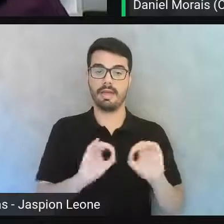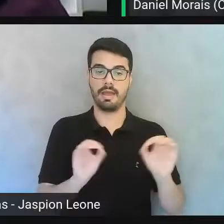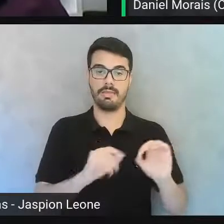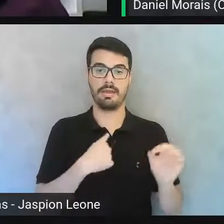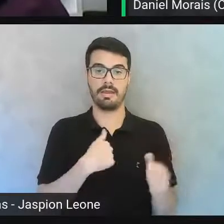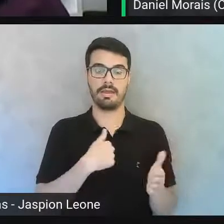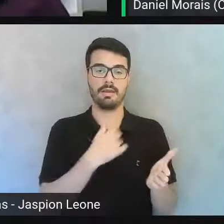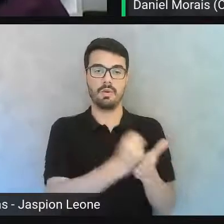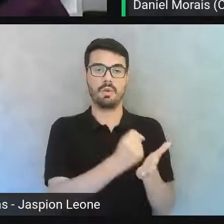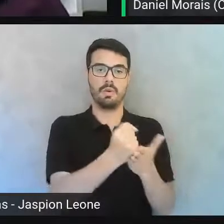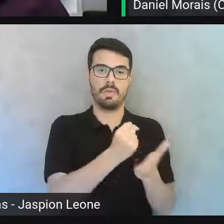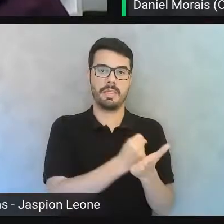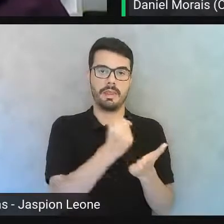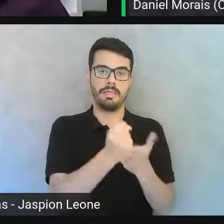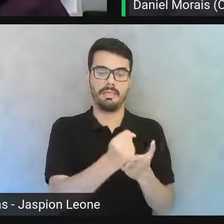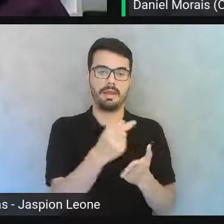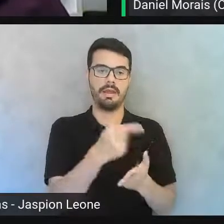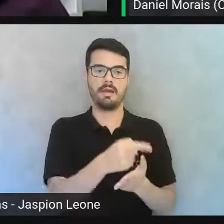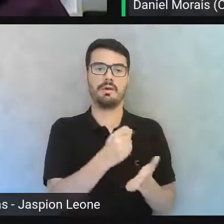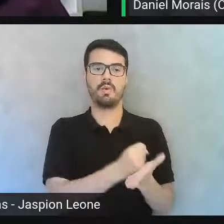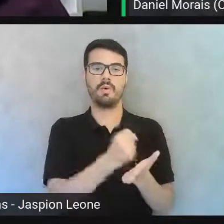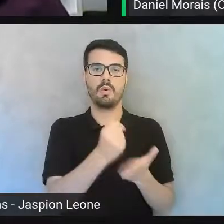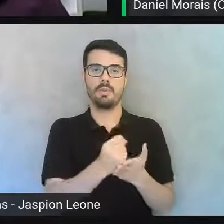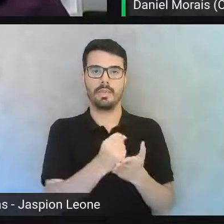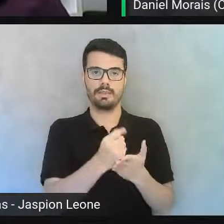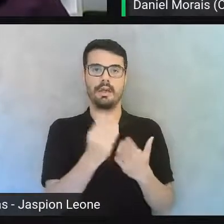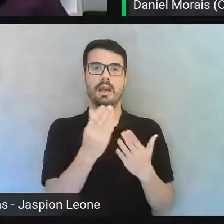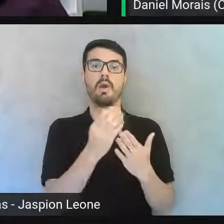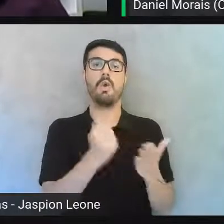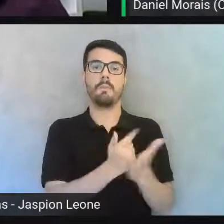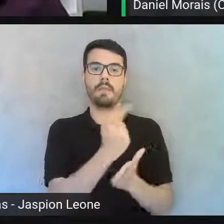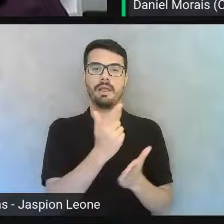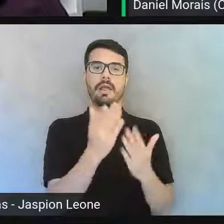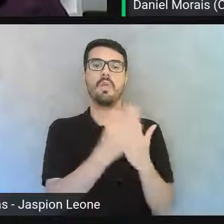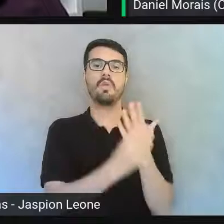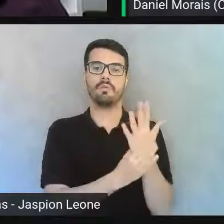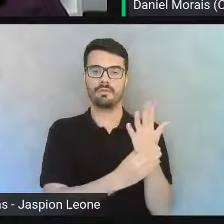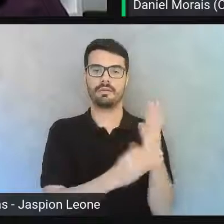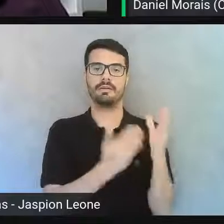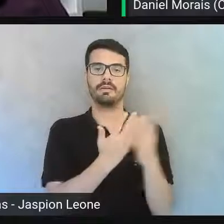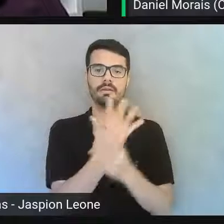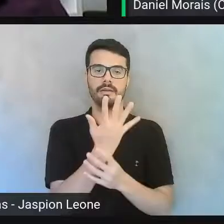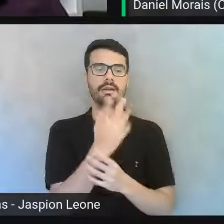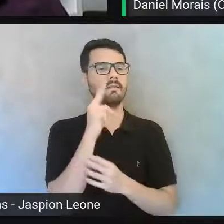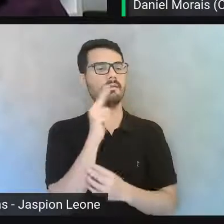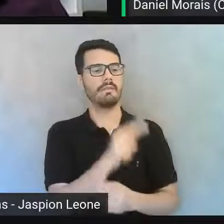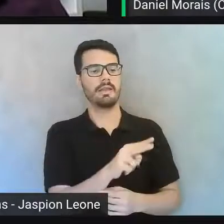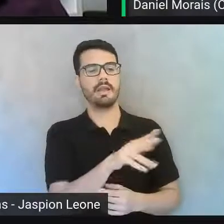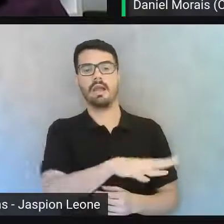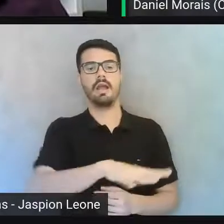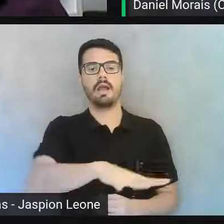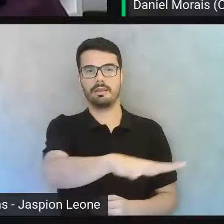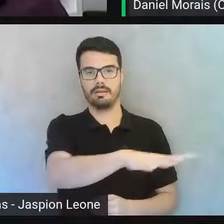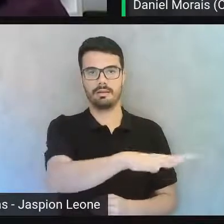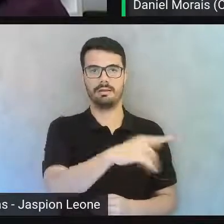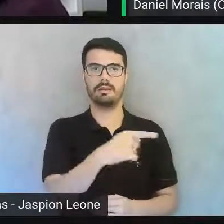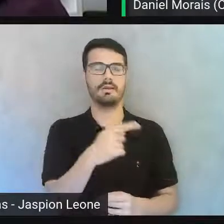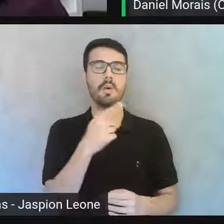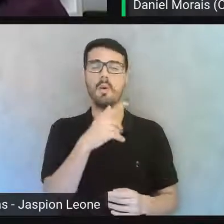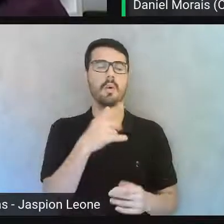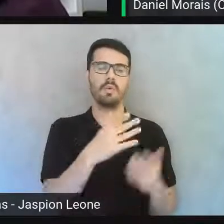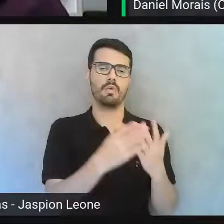contratar a luva e na hora de pagar eu ver o mercado e falar que a luva assim, a luva não, a